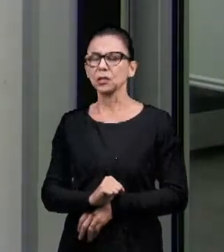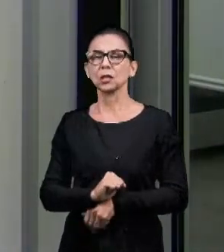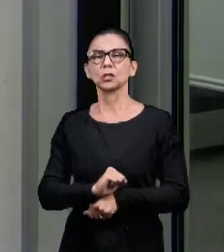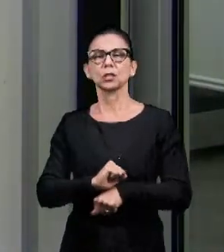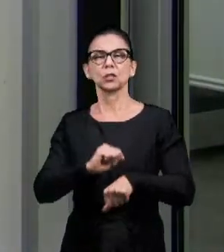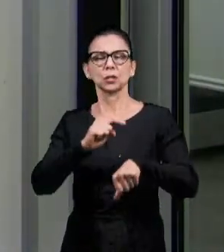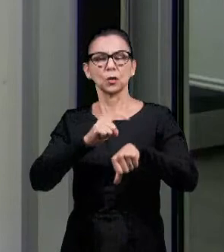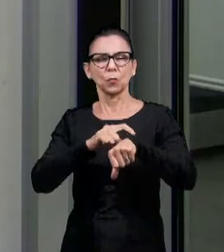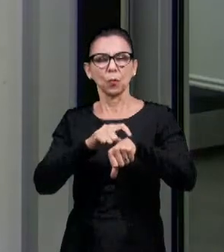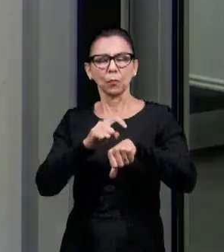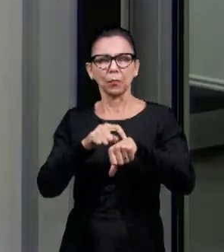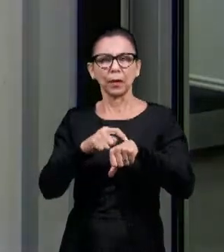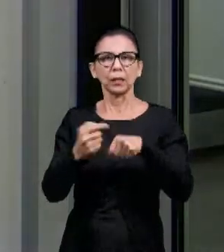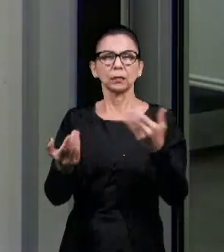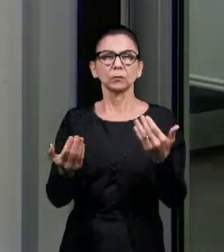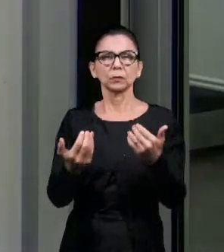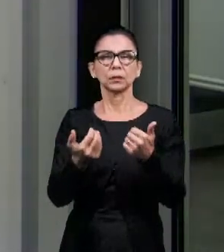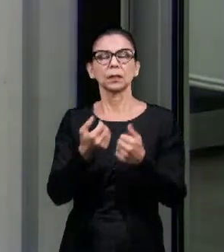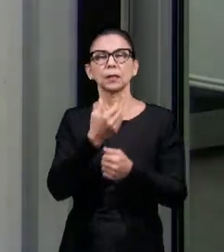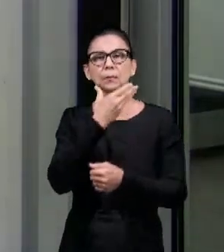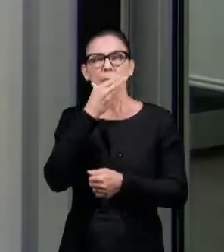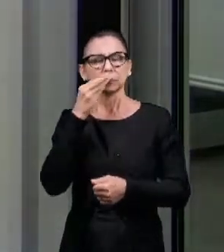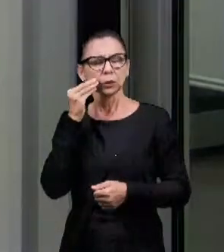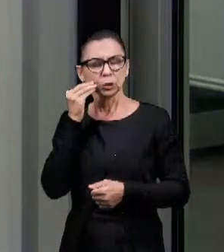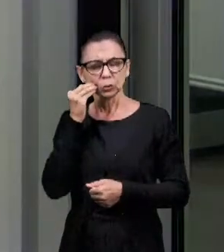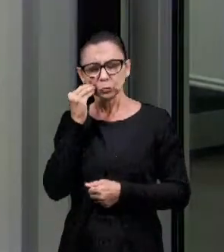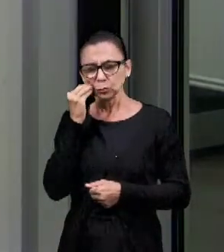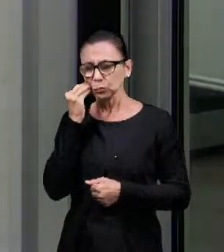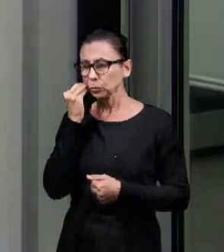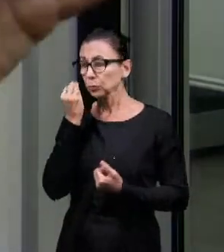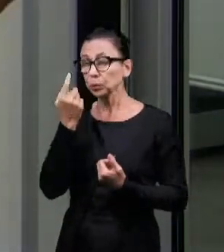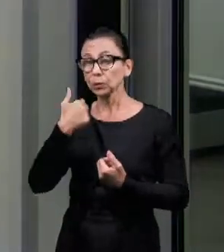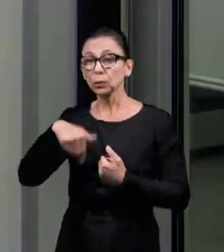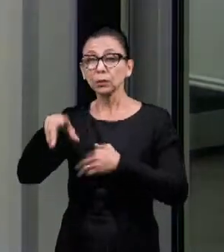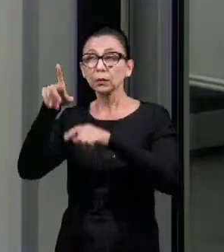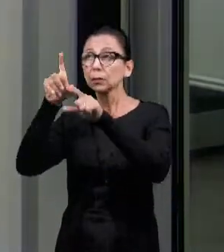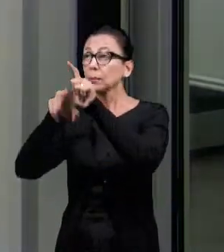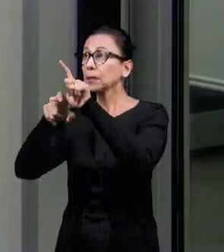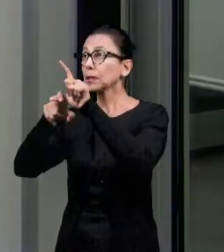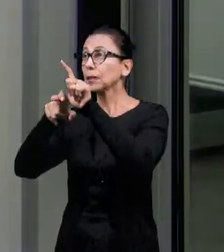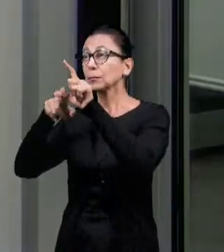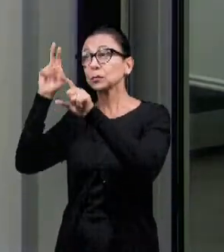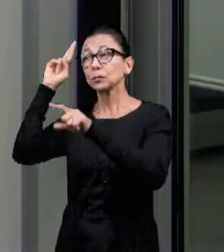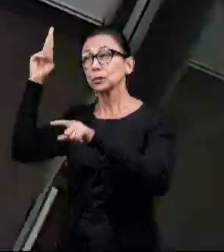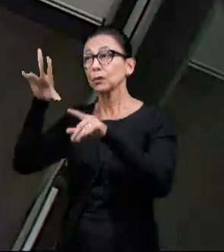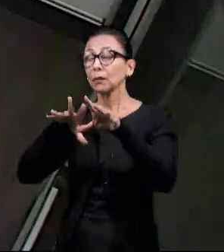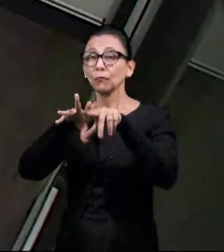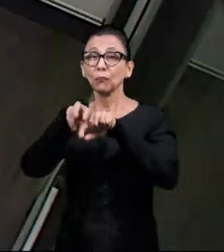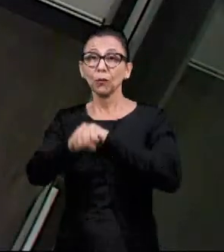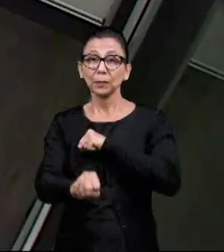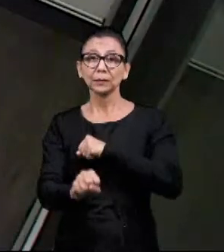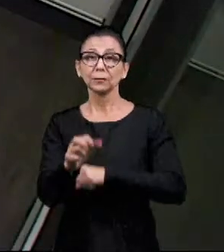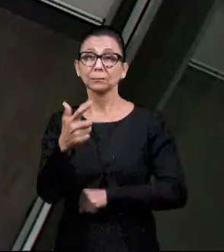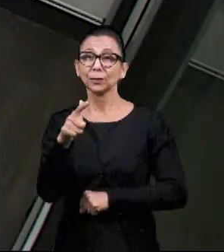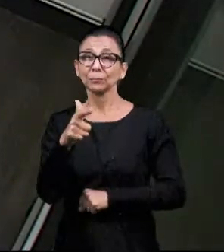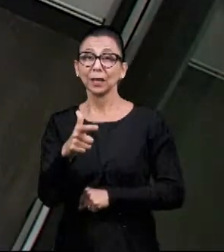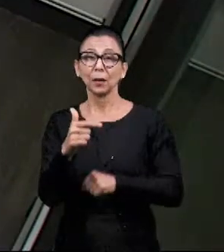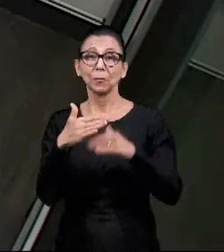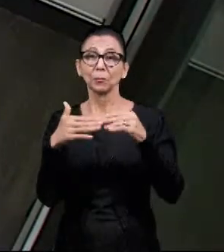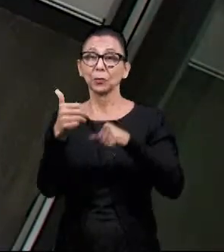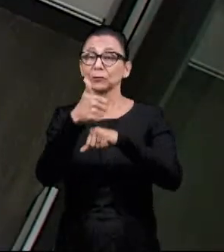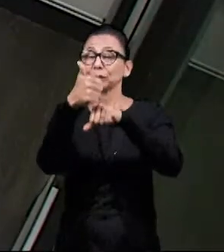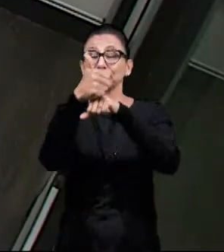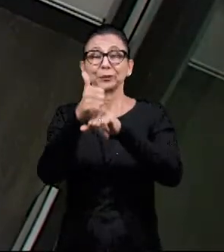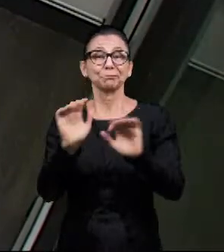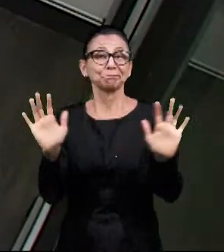fazer uma consagração, porque a gente só depende do Senhor, porque não tem formação nenhuma para isso. Nós ficamos aqui o dia inteiro na rádio e ao